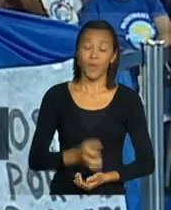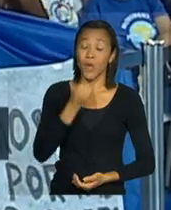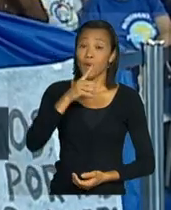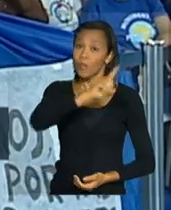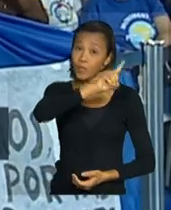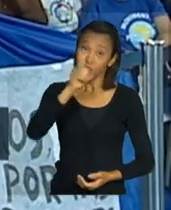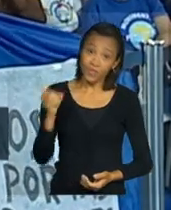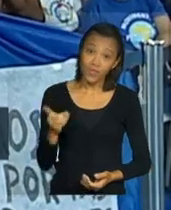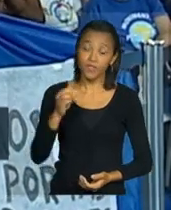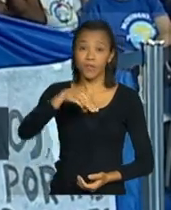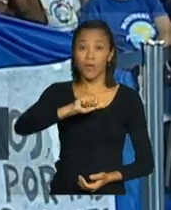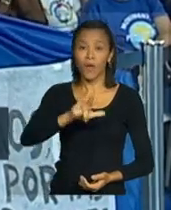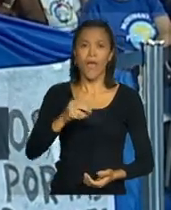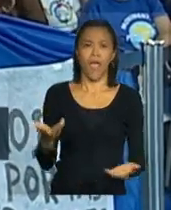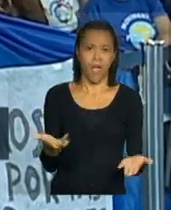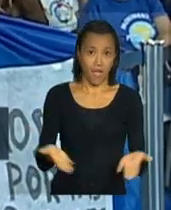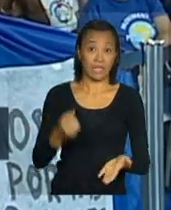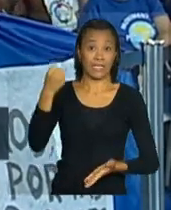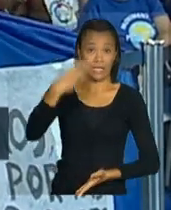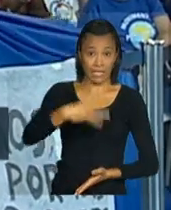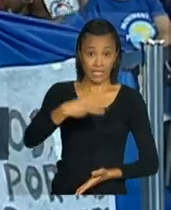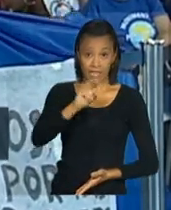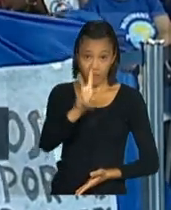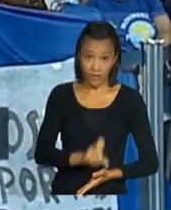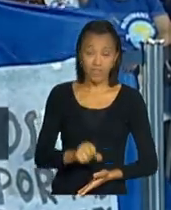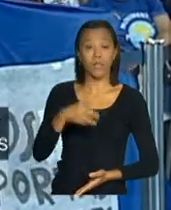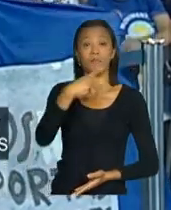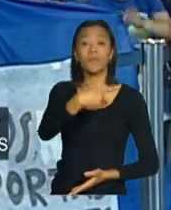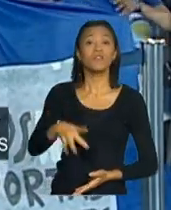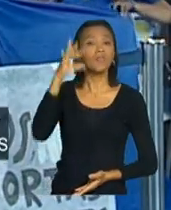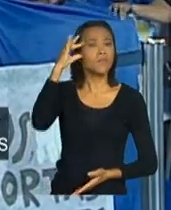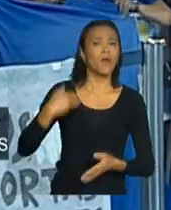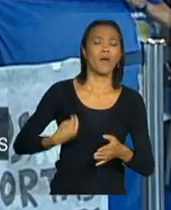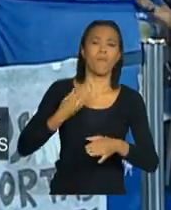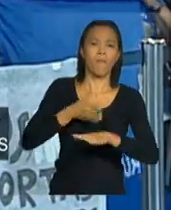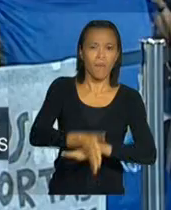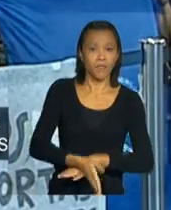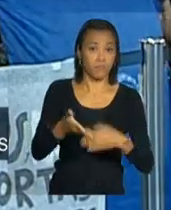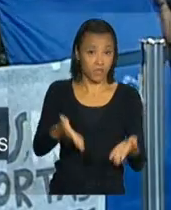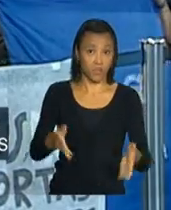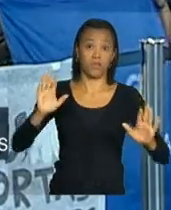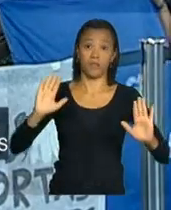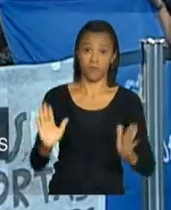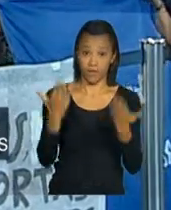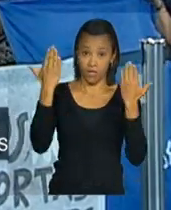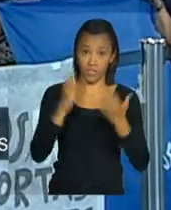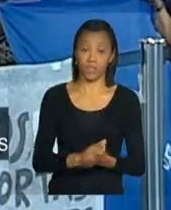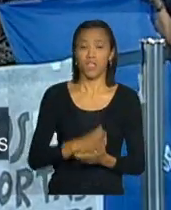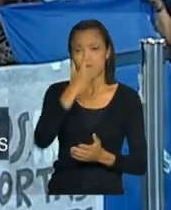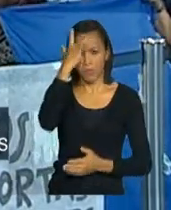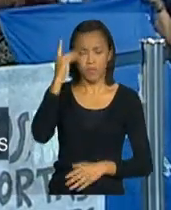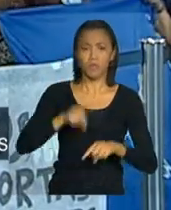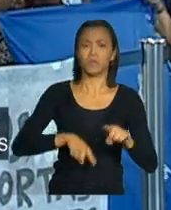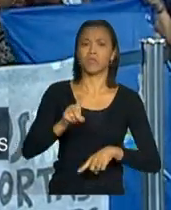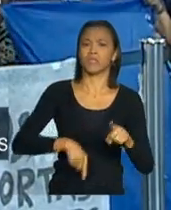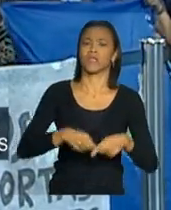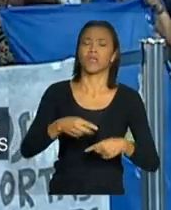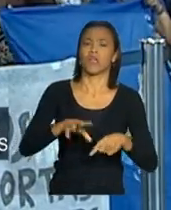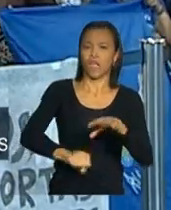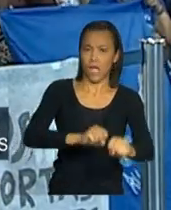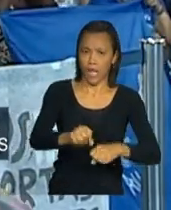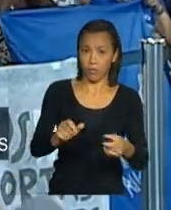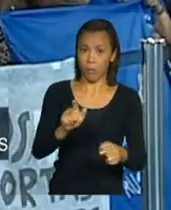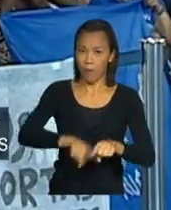Bom dia Malu Esta é a terceira vez que a presidenta Dilma russef participa desse evento de Natal com Os catadores e a população de